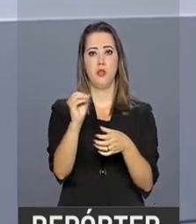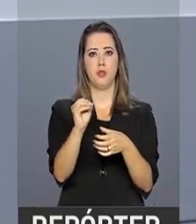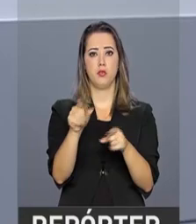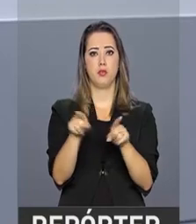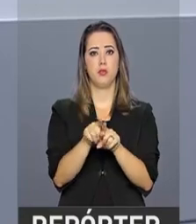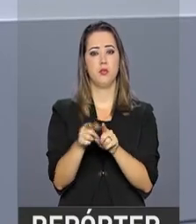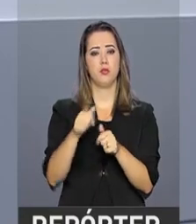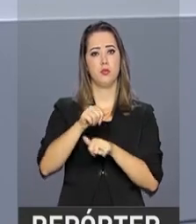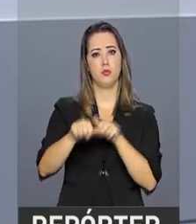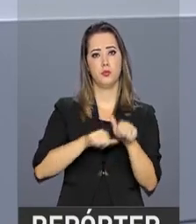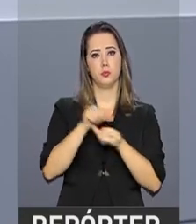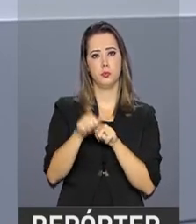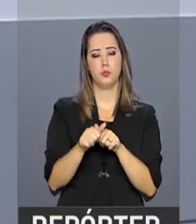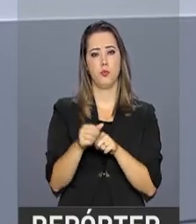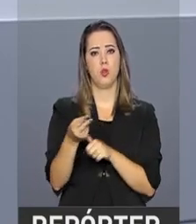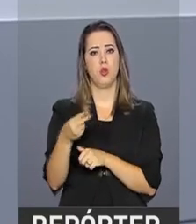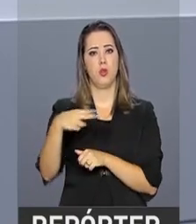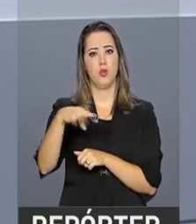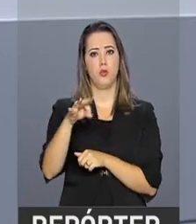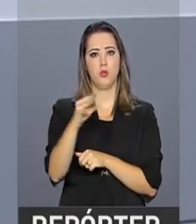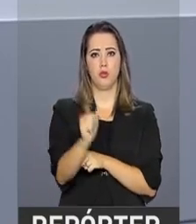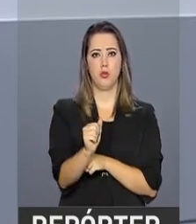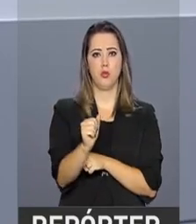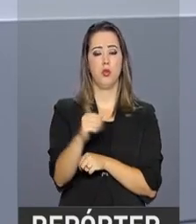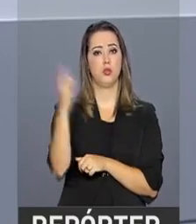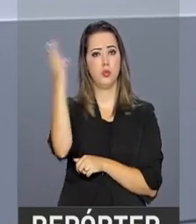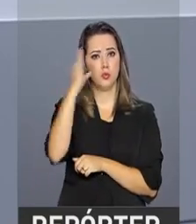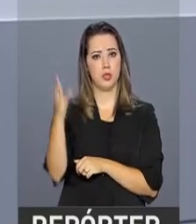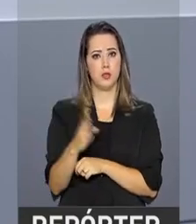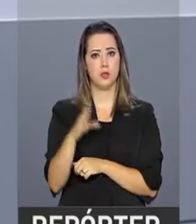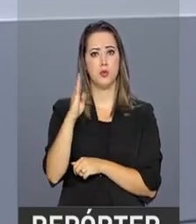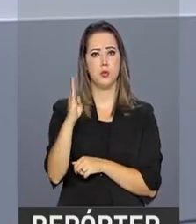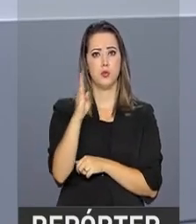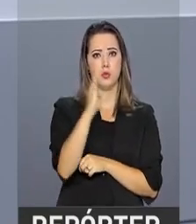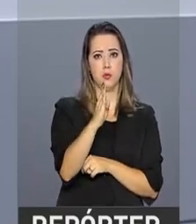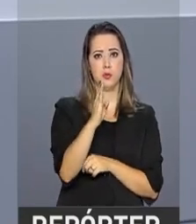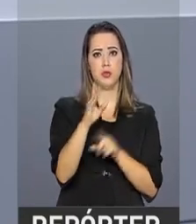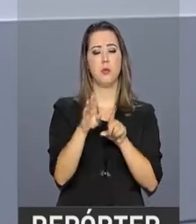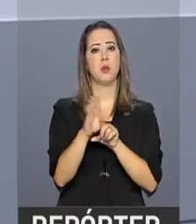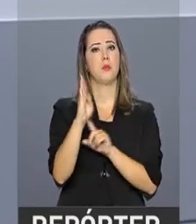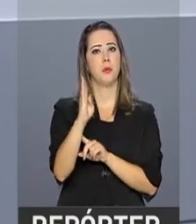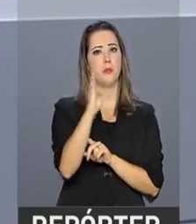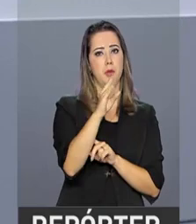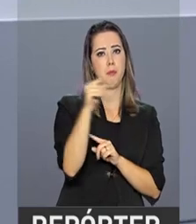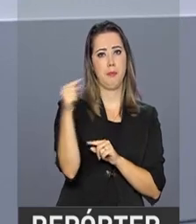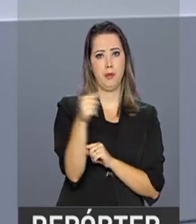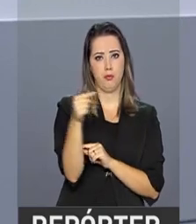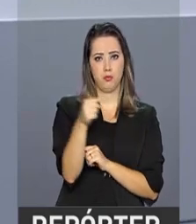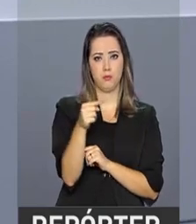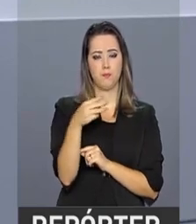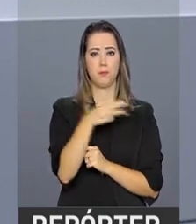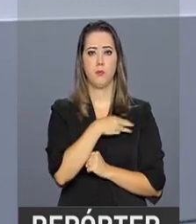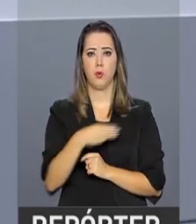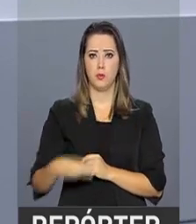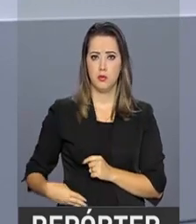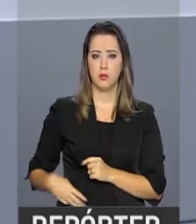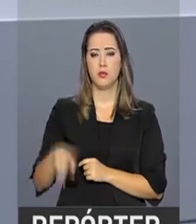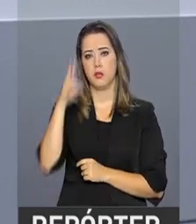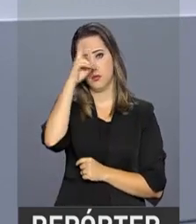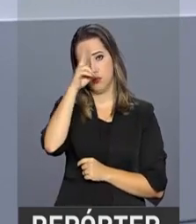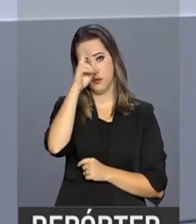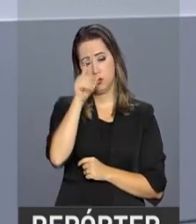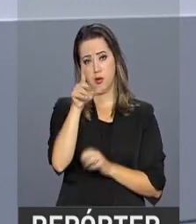poor's de reavaliar a nota de crédito soberano do brasil de bbb para bb - em nota os ministérios lembram que a